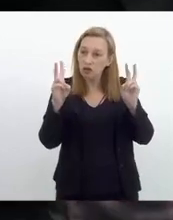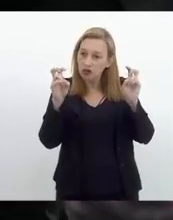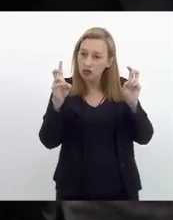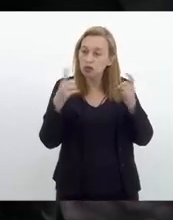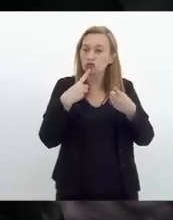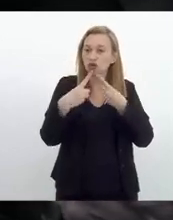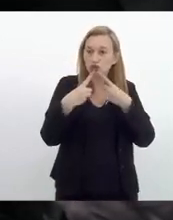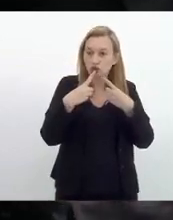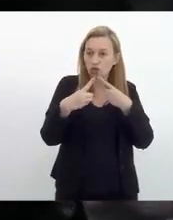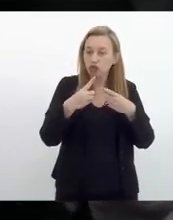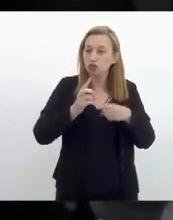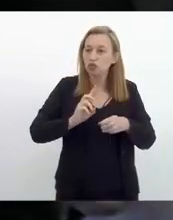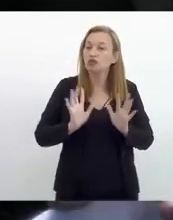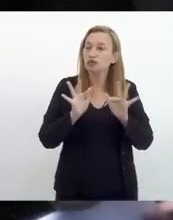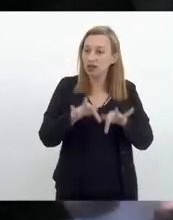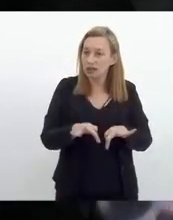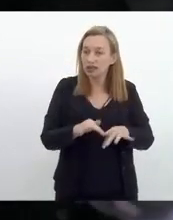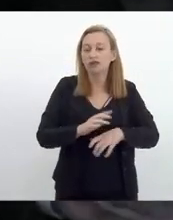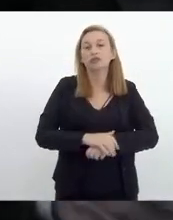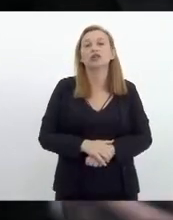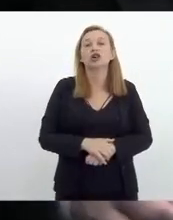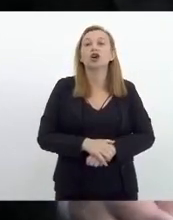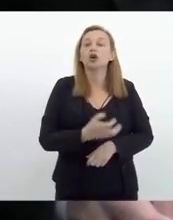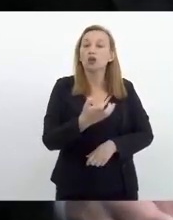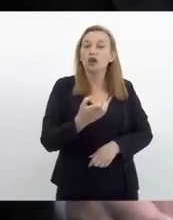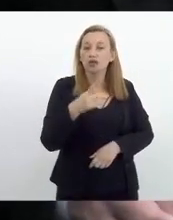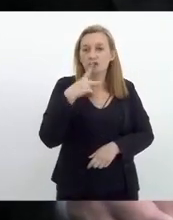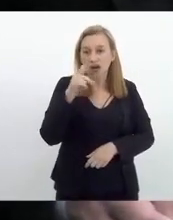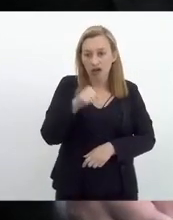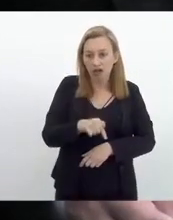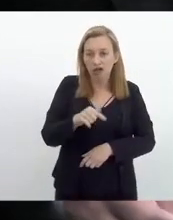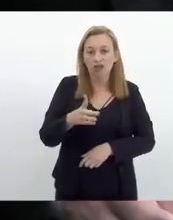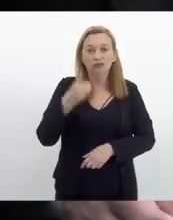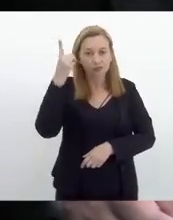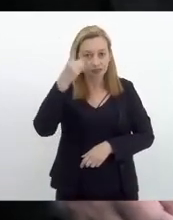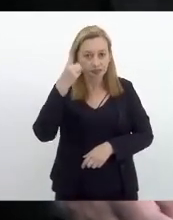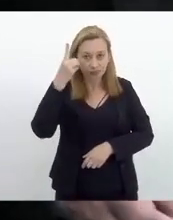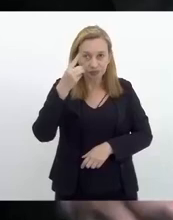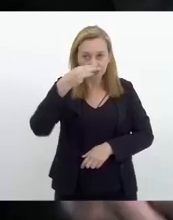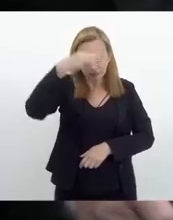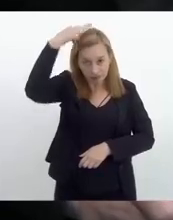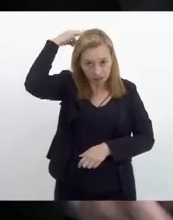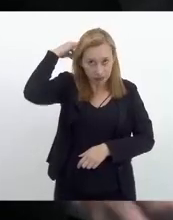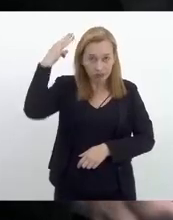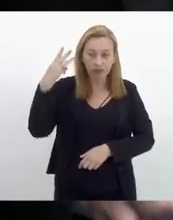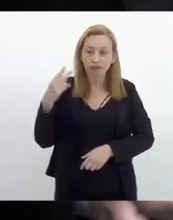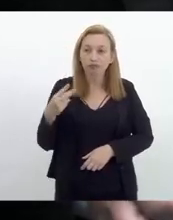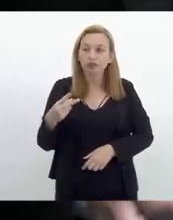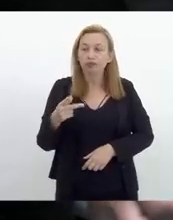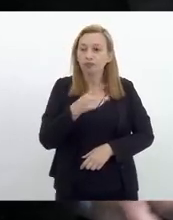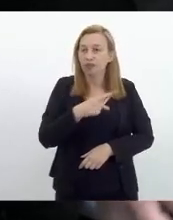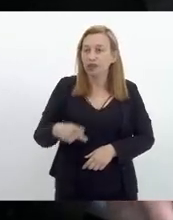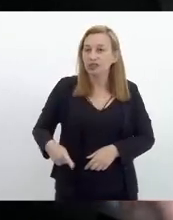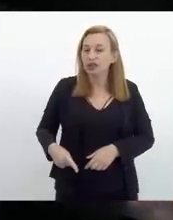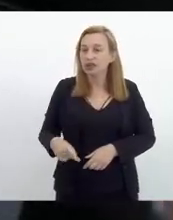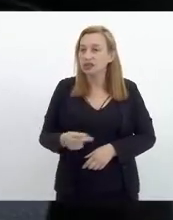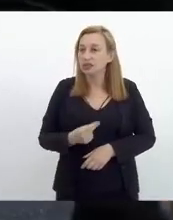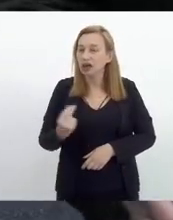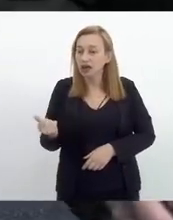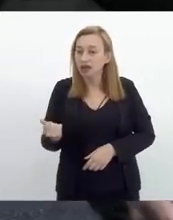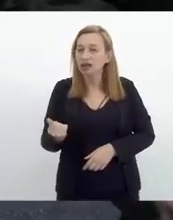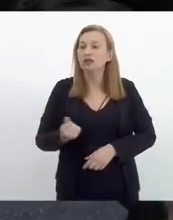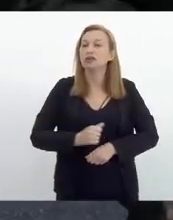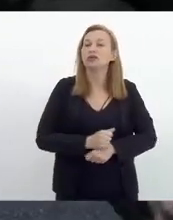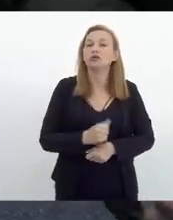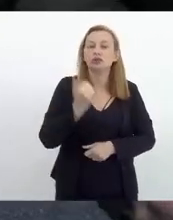sendo debatido seja concluído eu quero colocar aqui deputado Márcio embora o presidente não esteja aqui que há